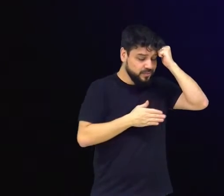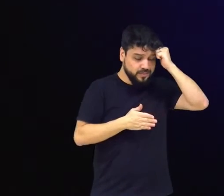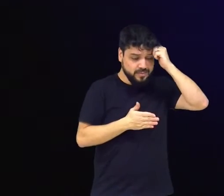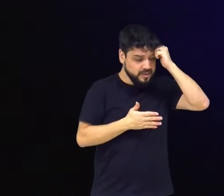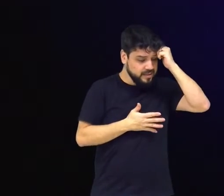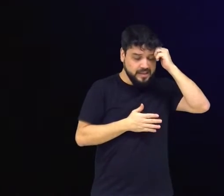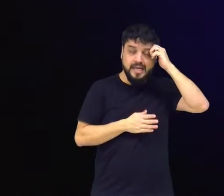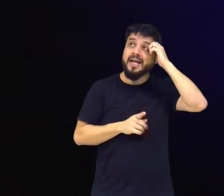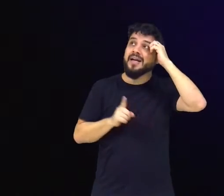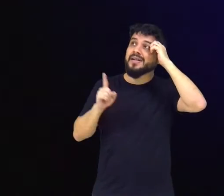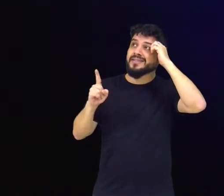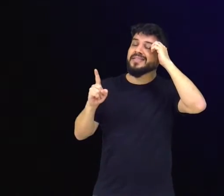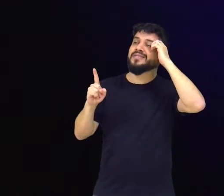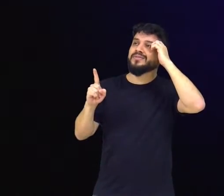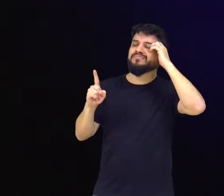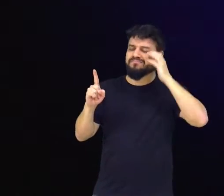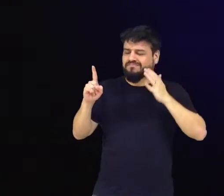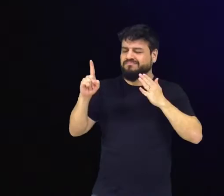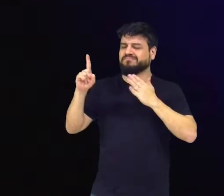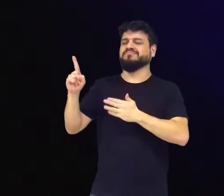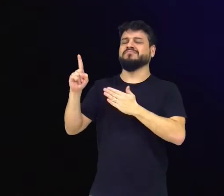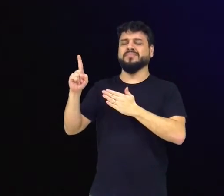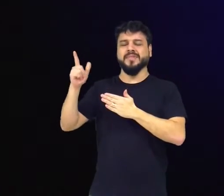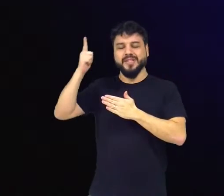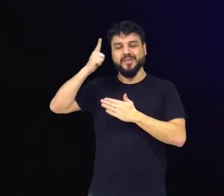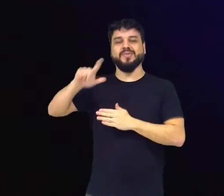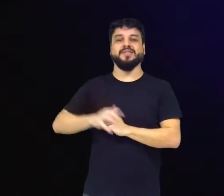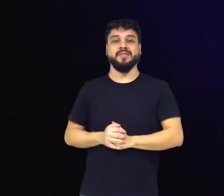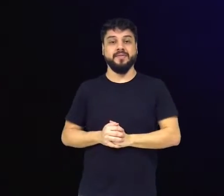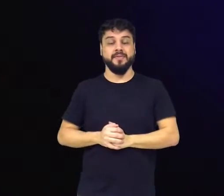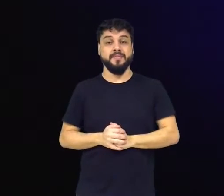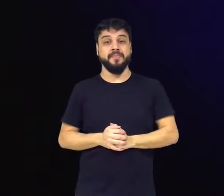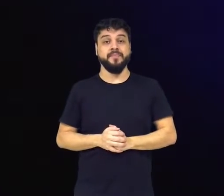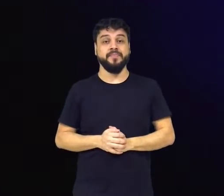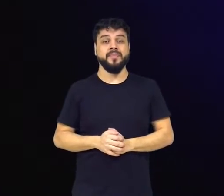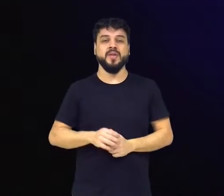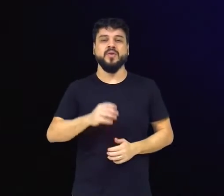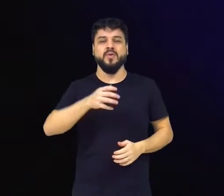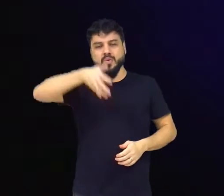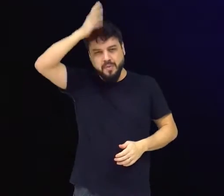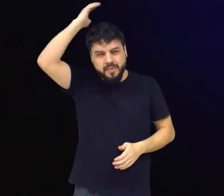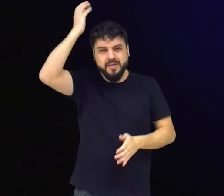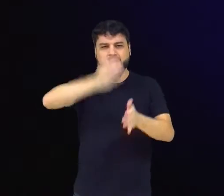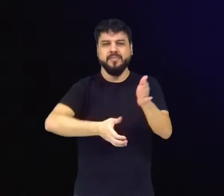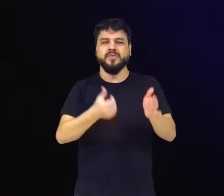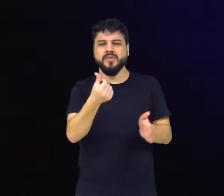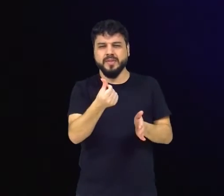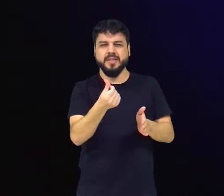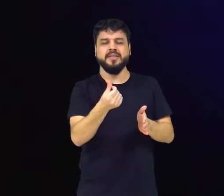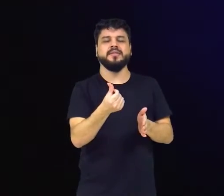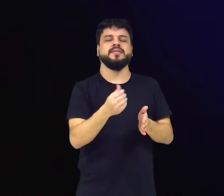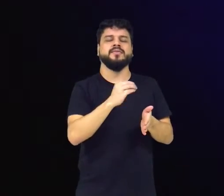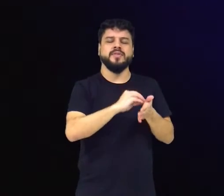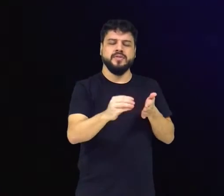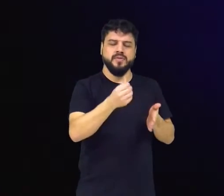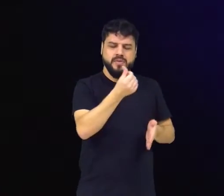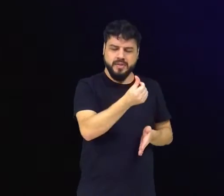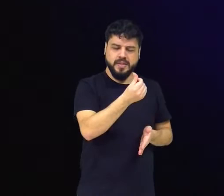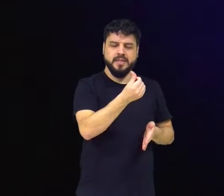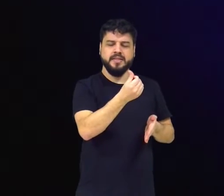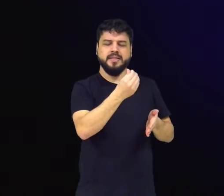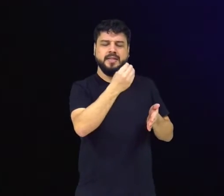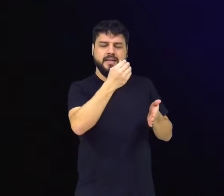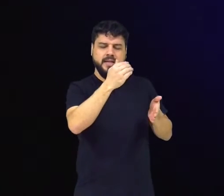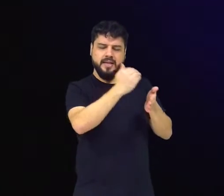pecados. Em Romanos 6, de 6 a 10, o apóstolo Paulo diz assim: porque Cristo, estando nós ainda